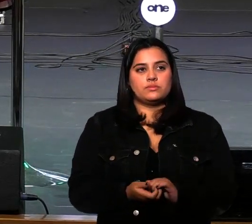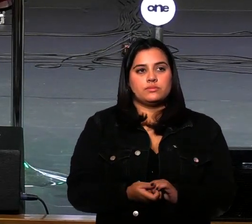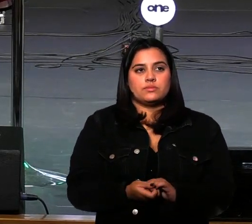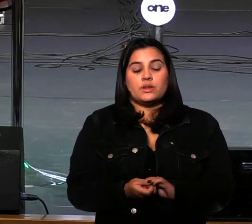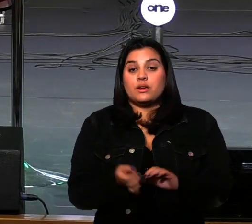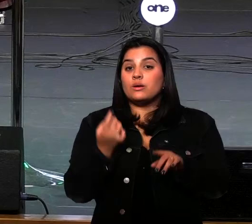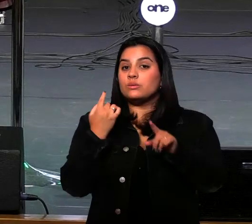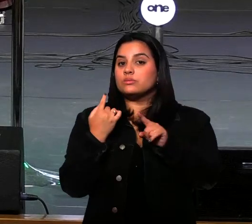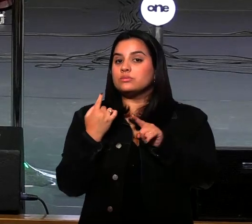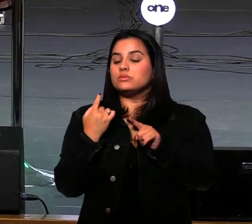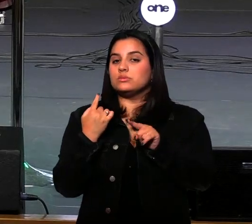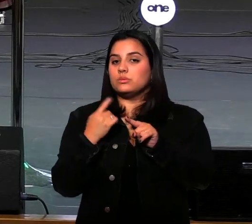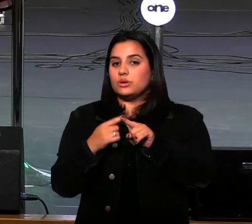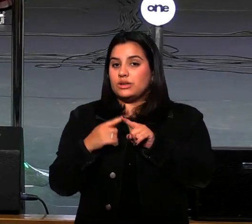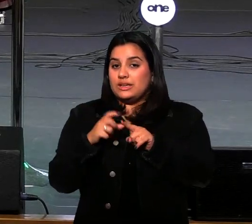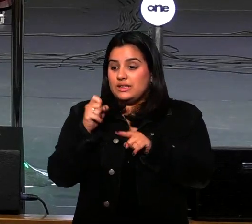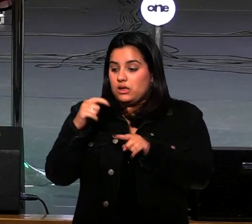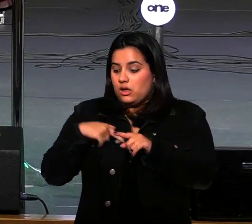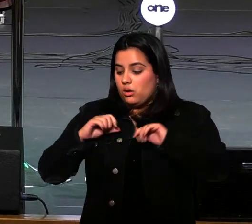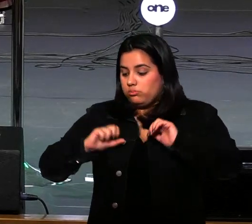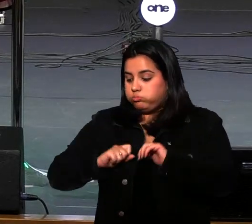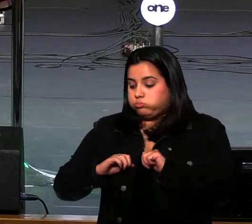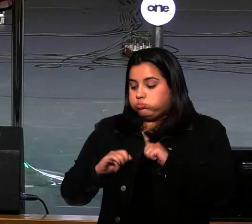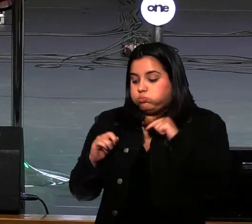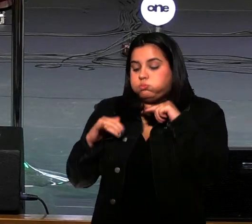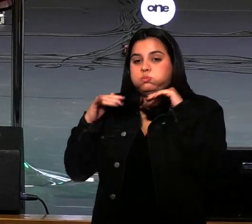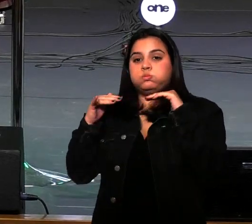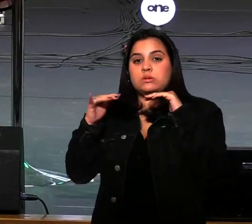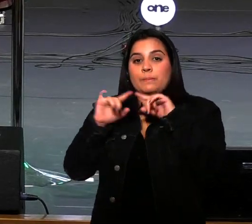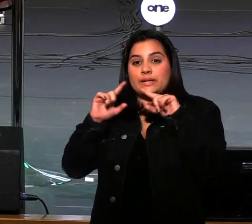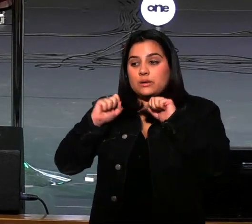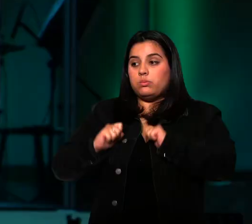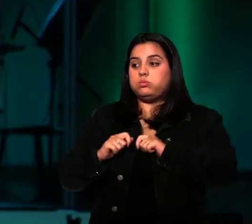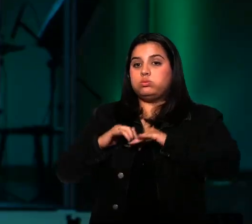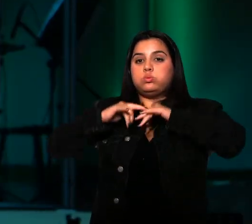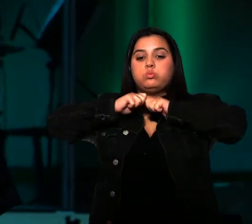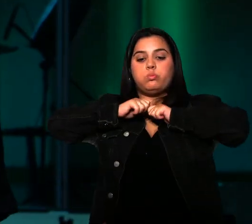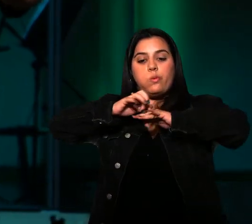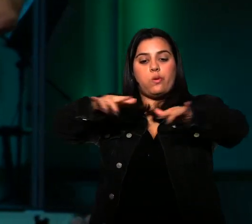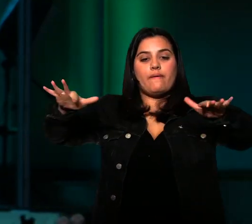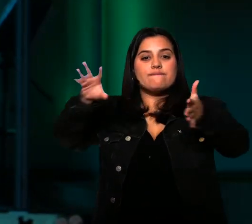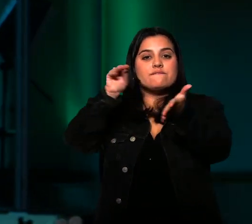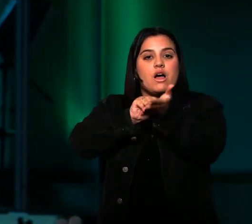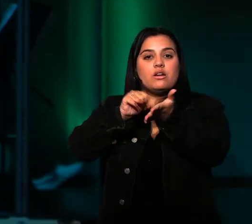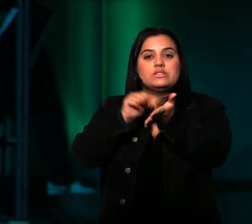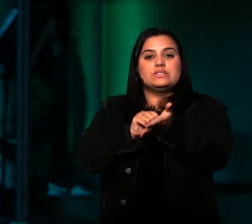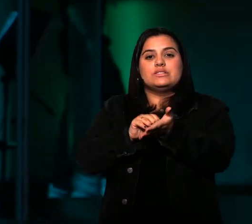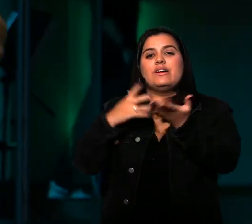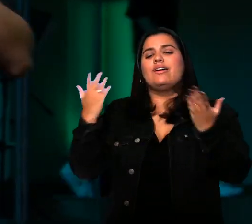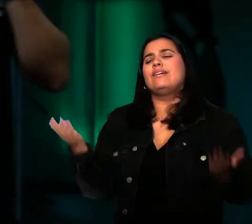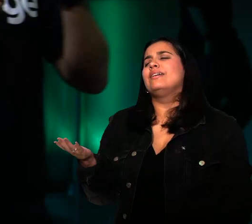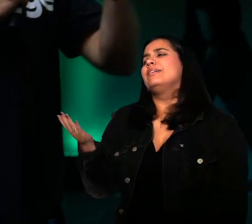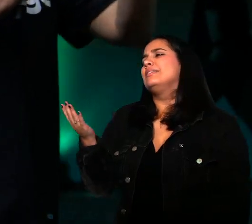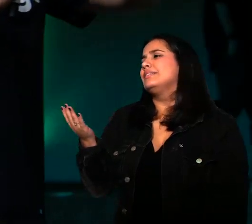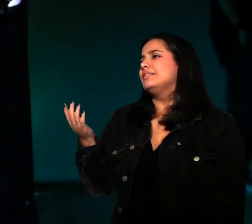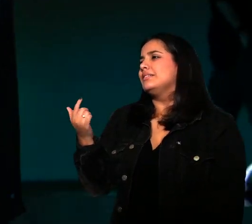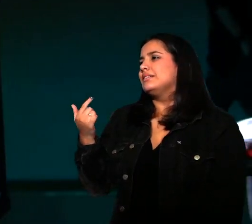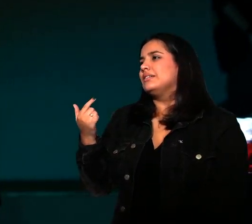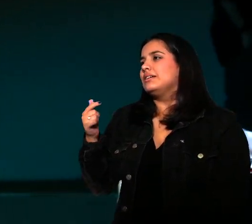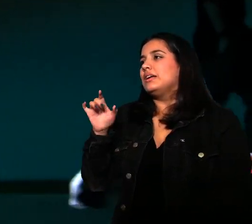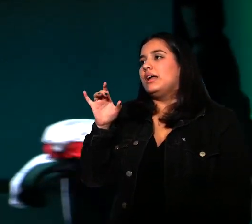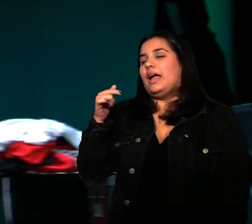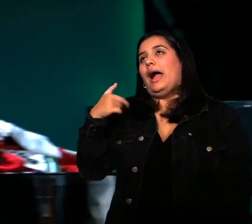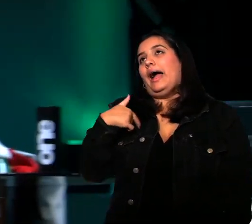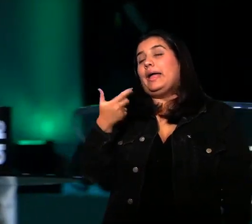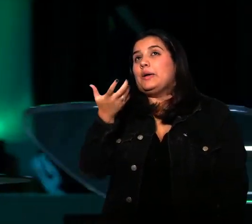Quando a gente está tão cheio sem transbordar, a mensagem daquele pastor eu não quero ouvir. Eu quero ouvir só se for do